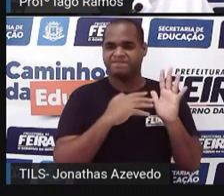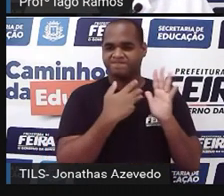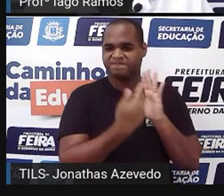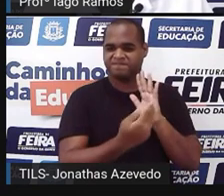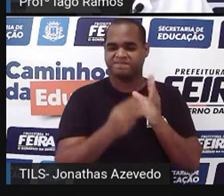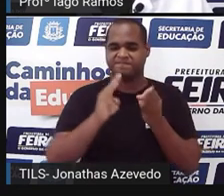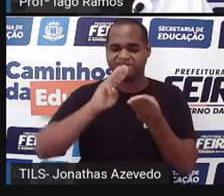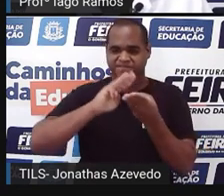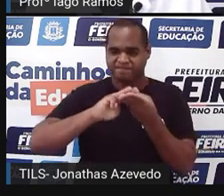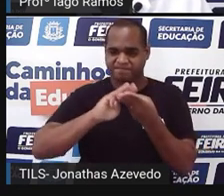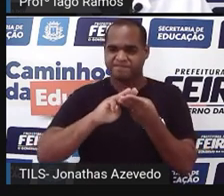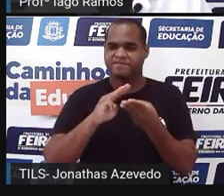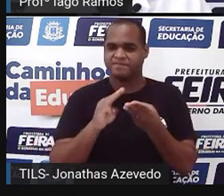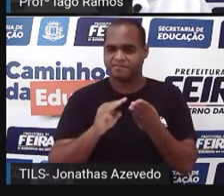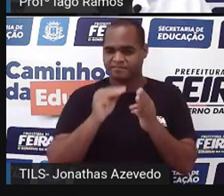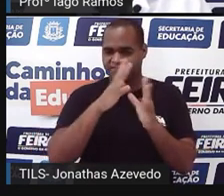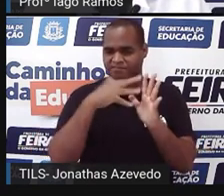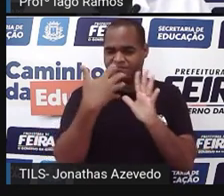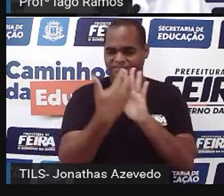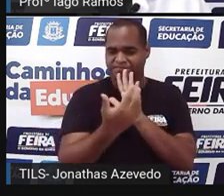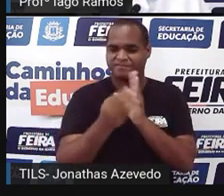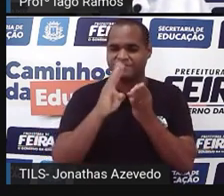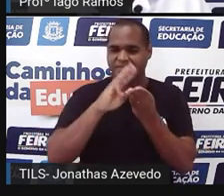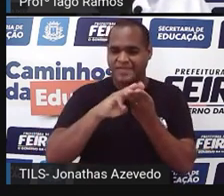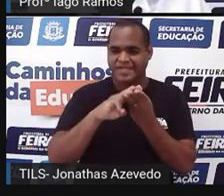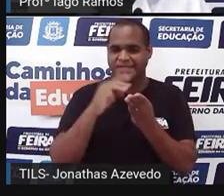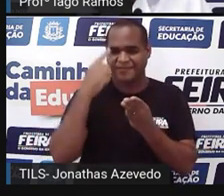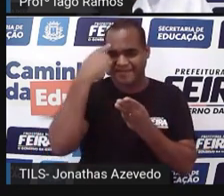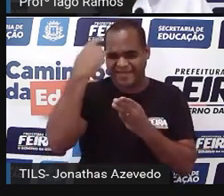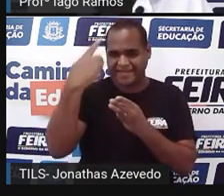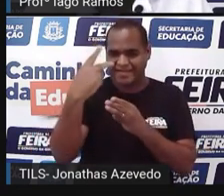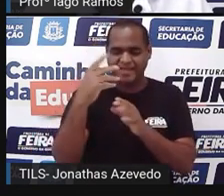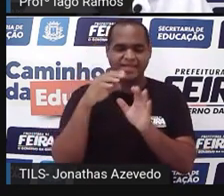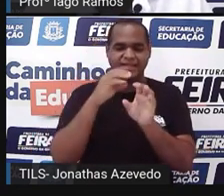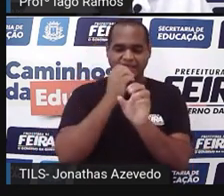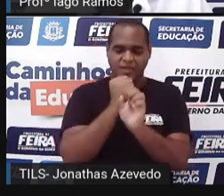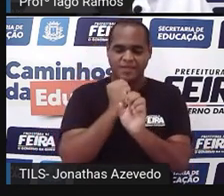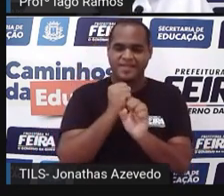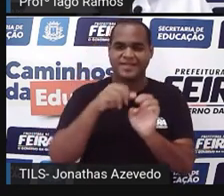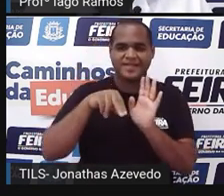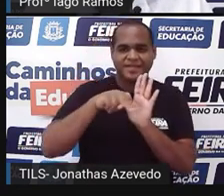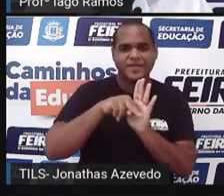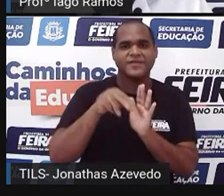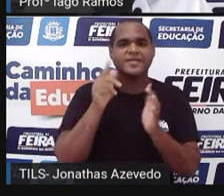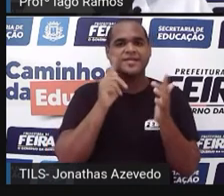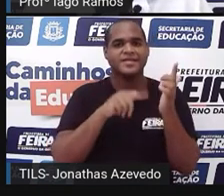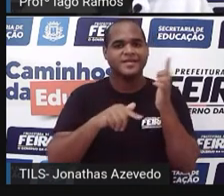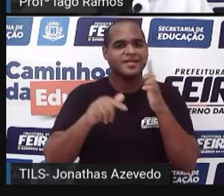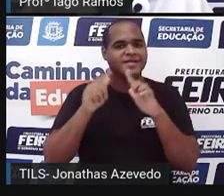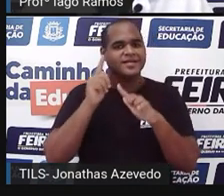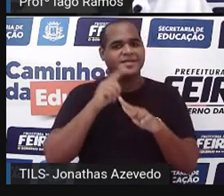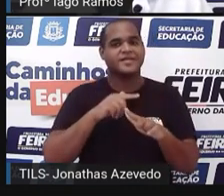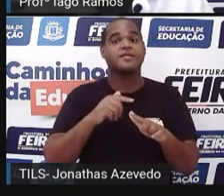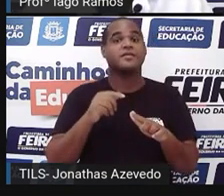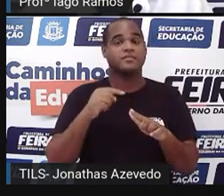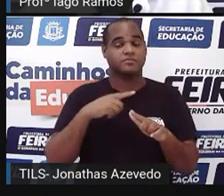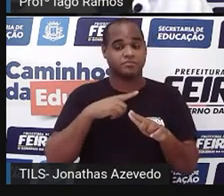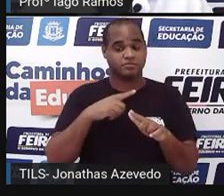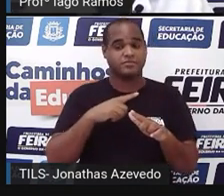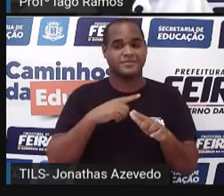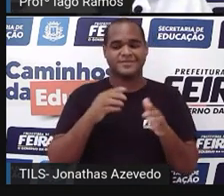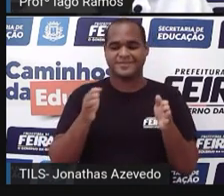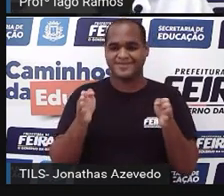matemática é um boletim aquele famoso boletim onde tem as notas você consegue conquistar nas